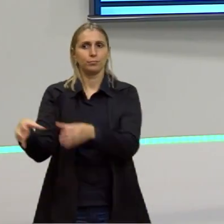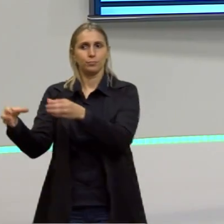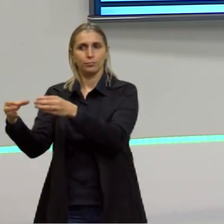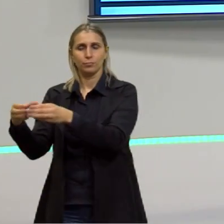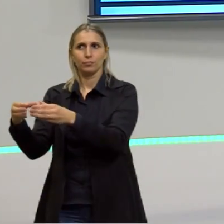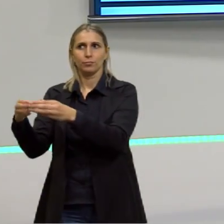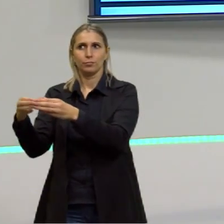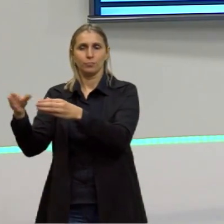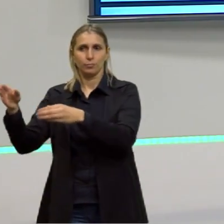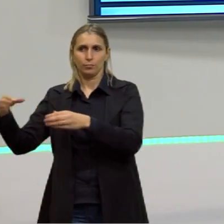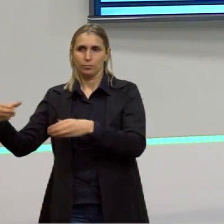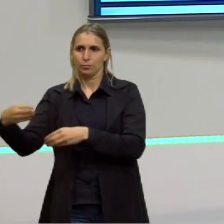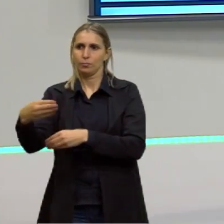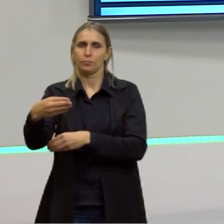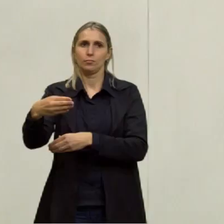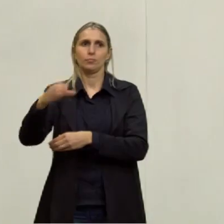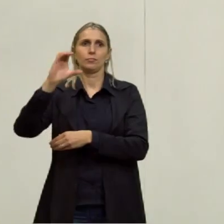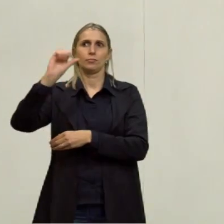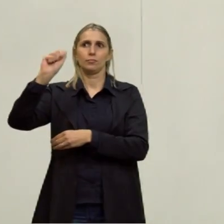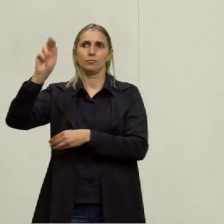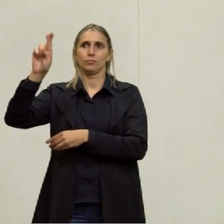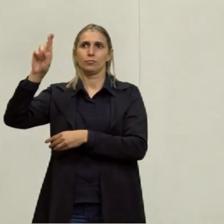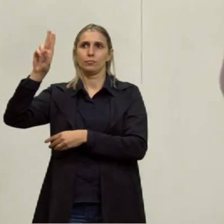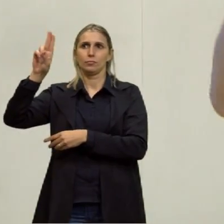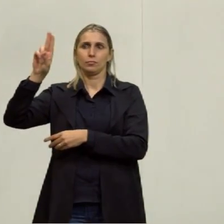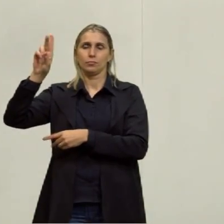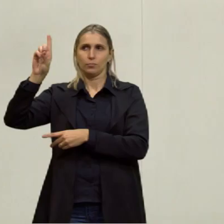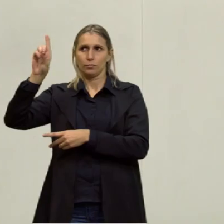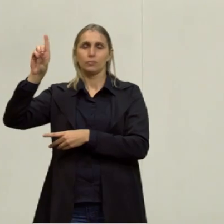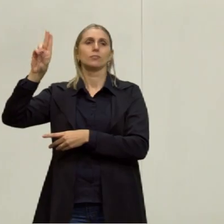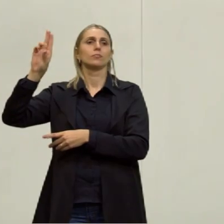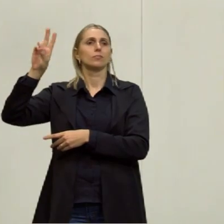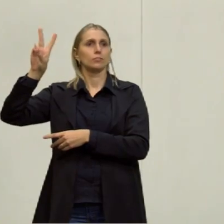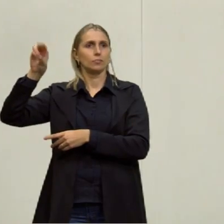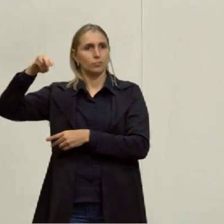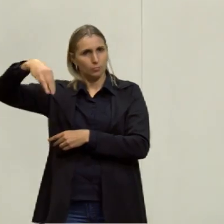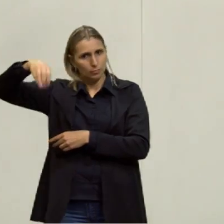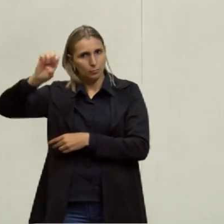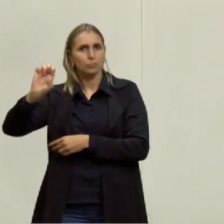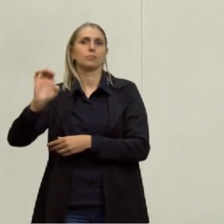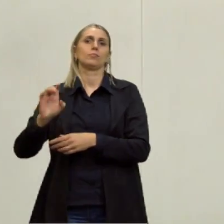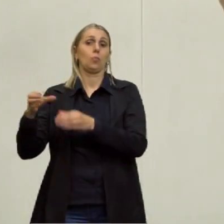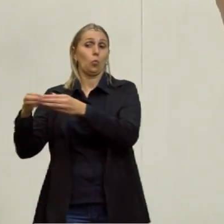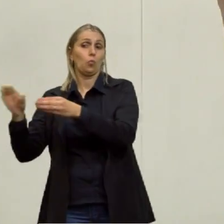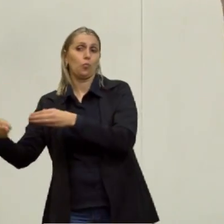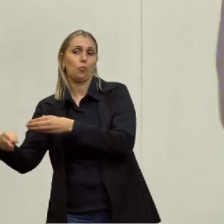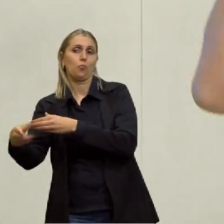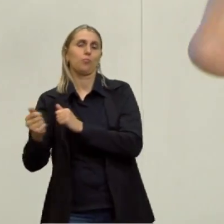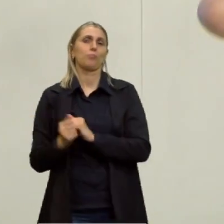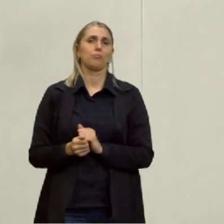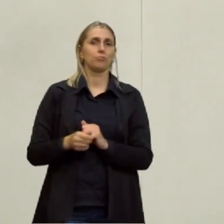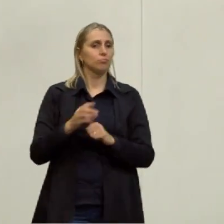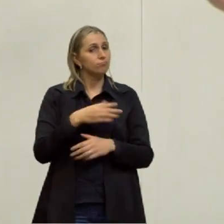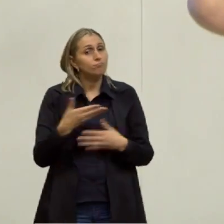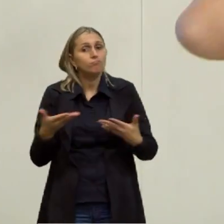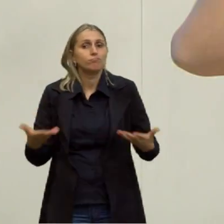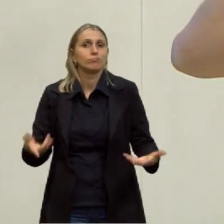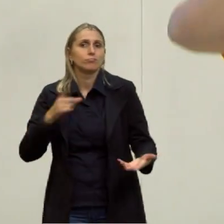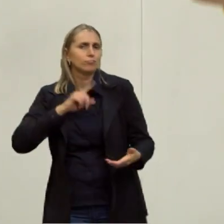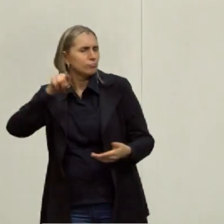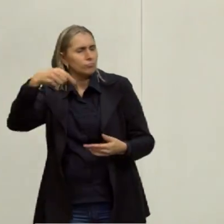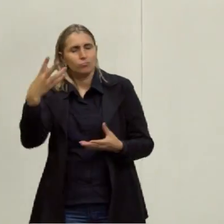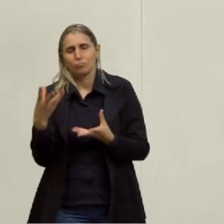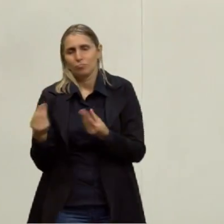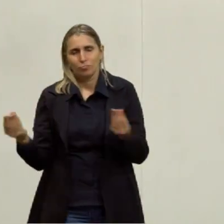car nome é uma palavra para determinar um conjunto de peixes e assim a gente